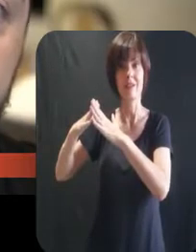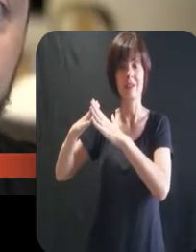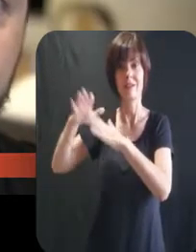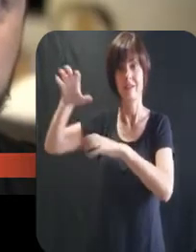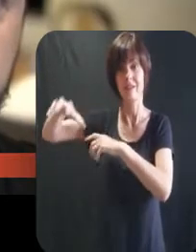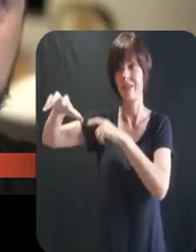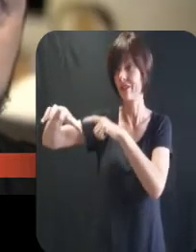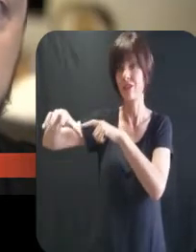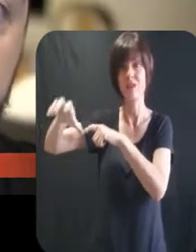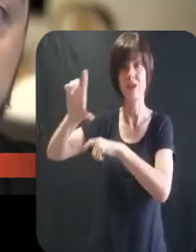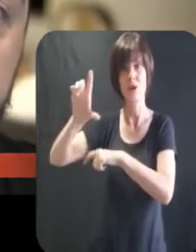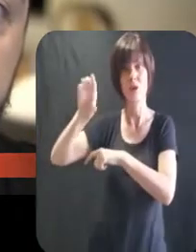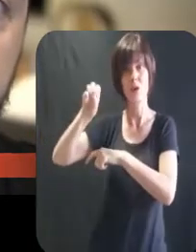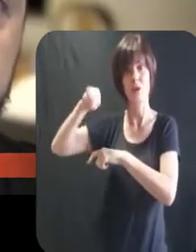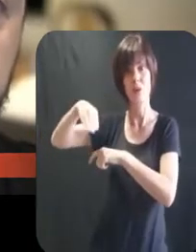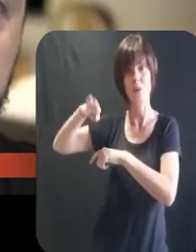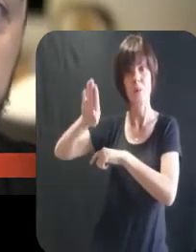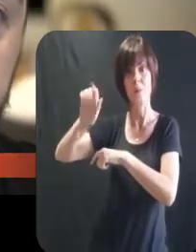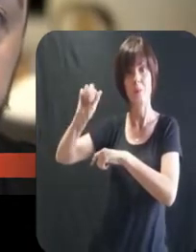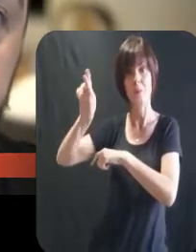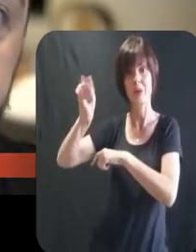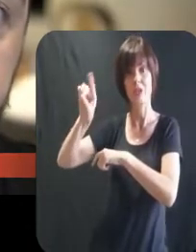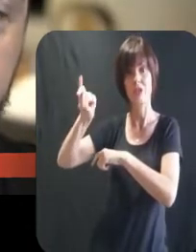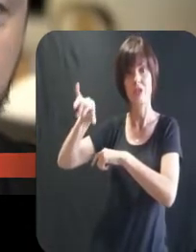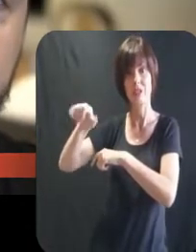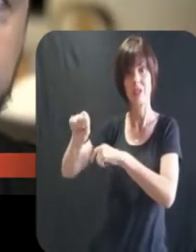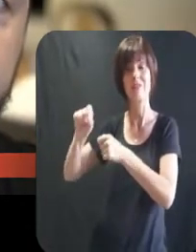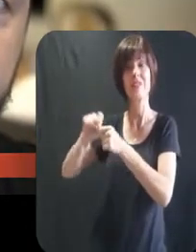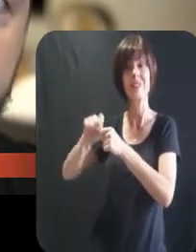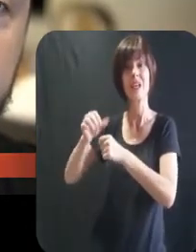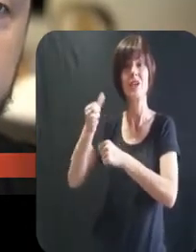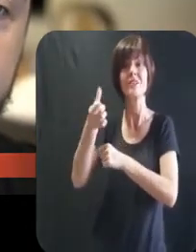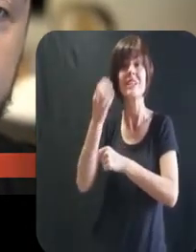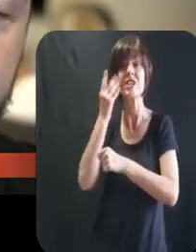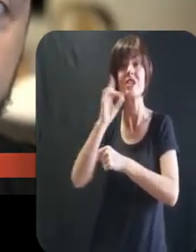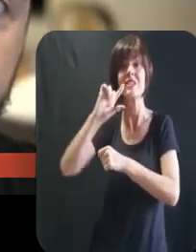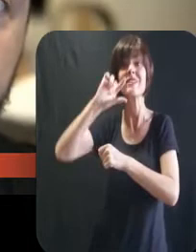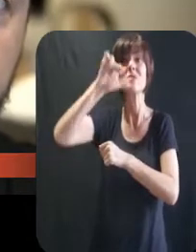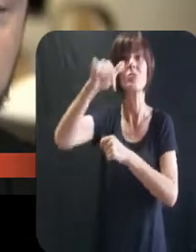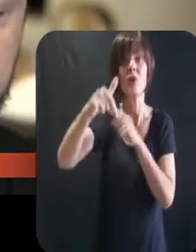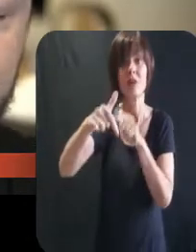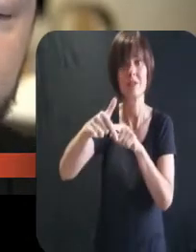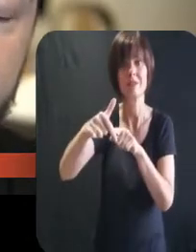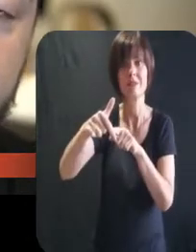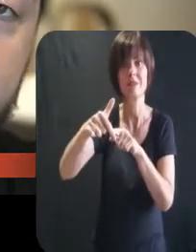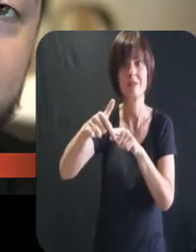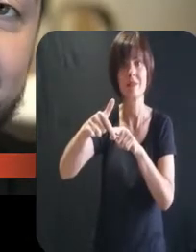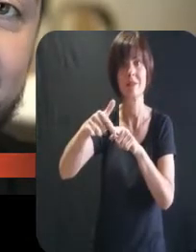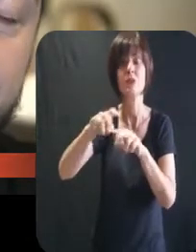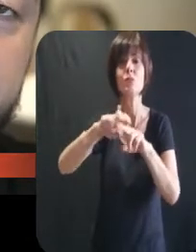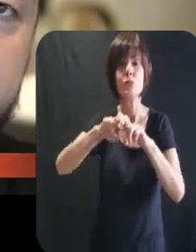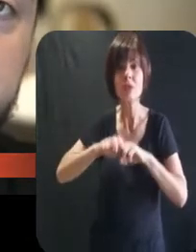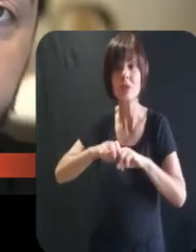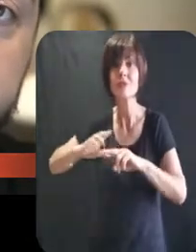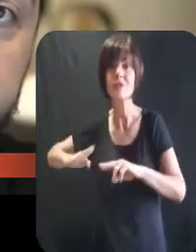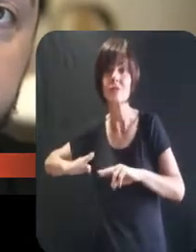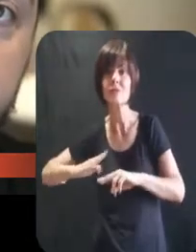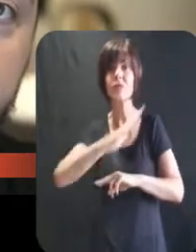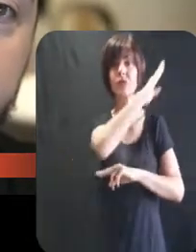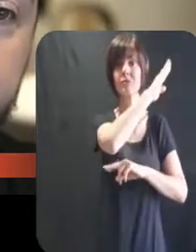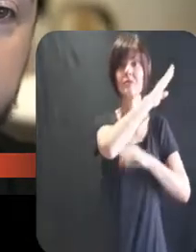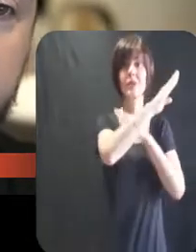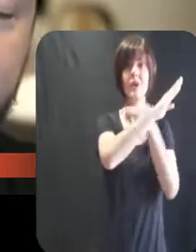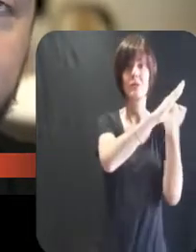inteiro, trancar as pessoas em casa na região da Lombardia, fez com que eles tivessem, fazer isso 6 dias